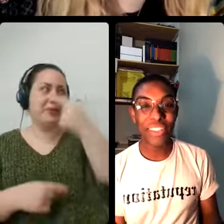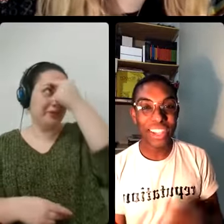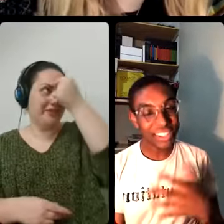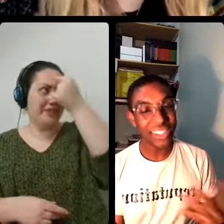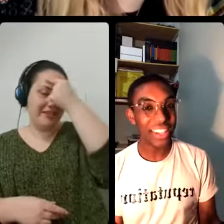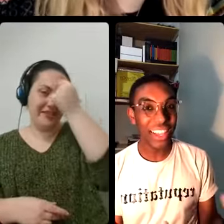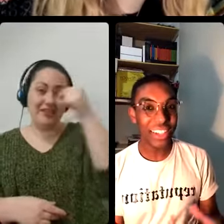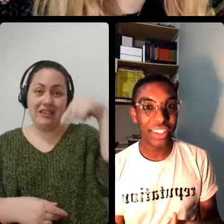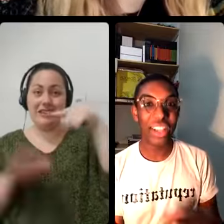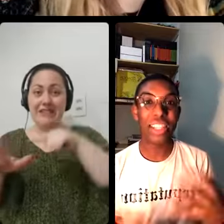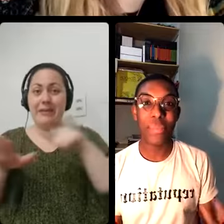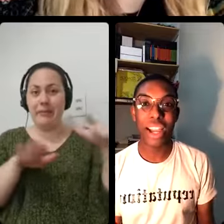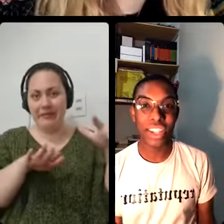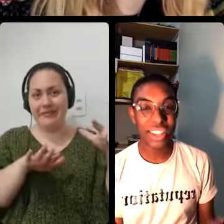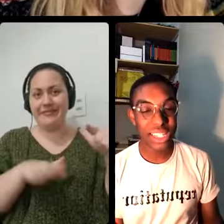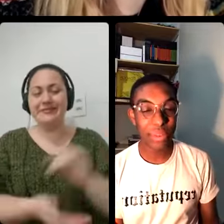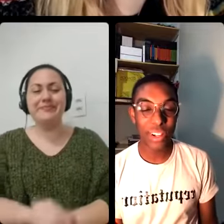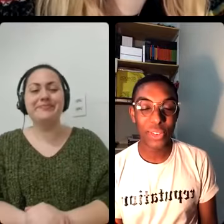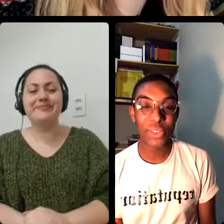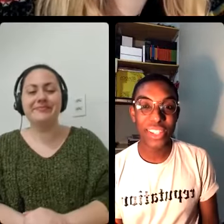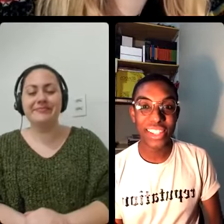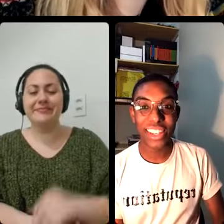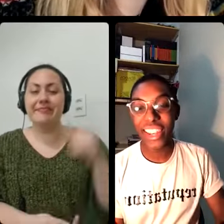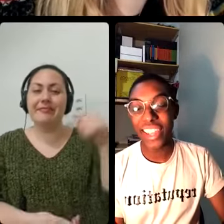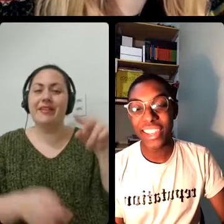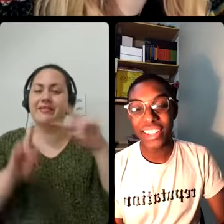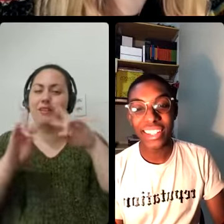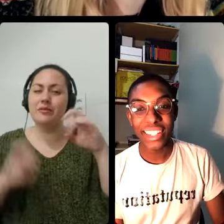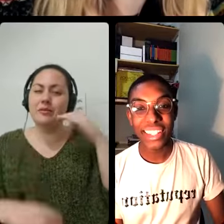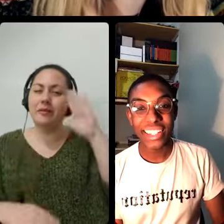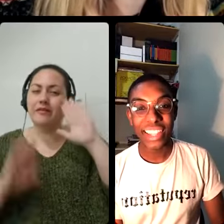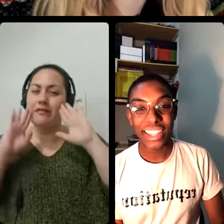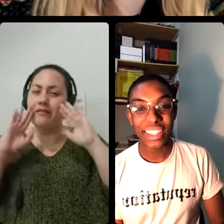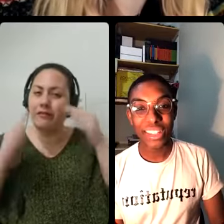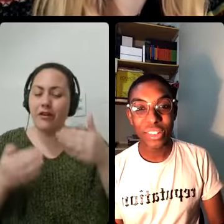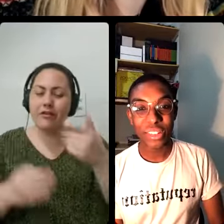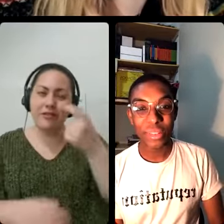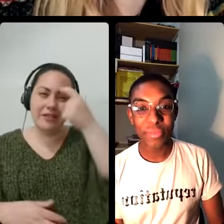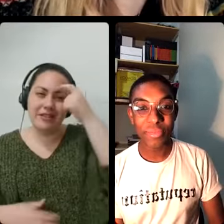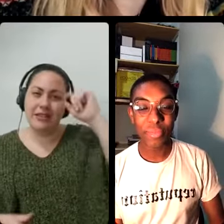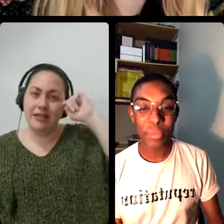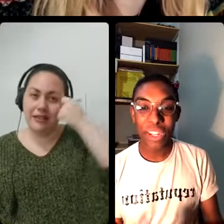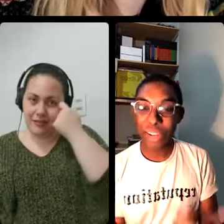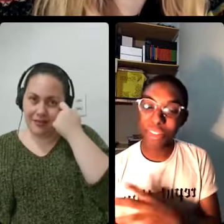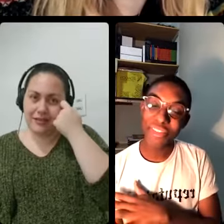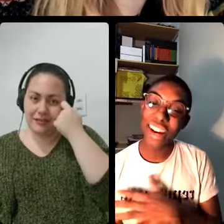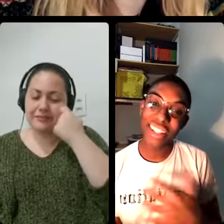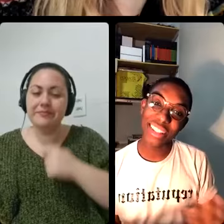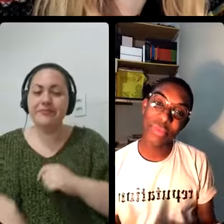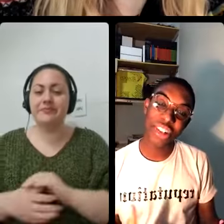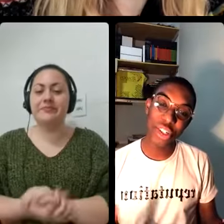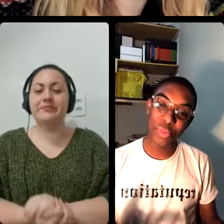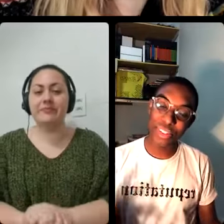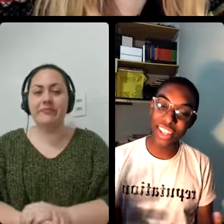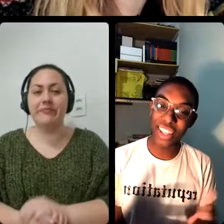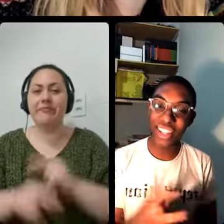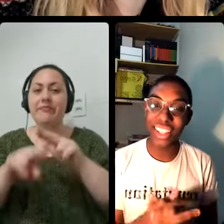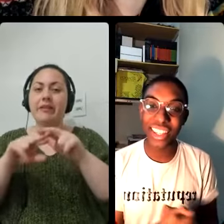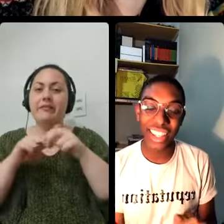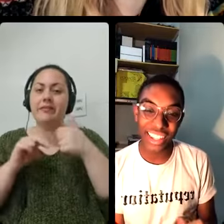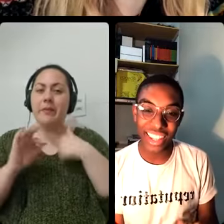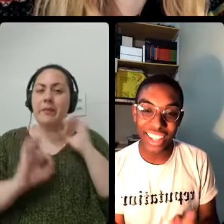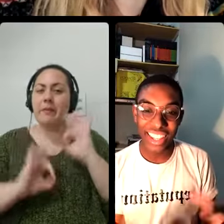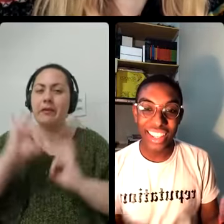semana é mais, né, a temática da Semana da Consciência Negra. E então eu preparei uma fala para a gente